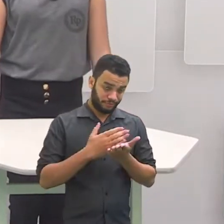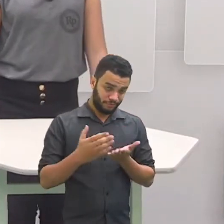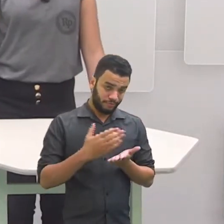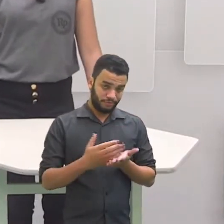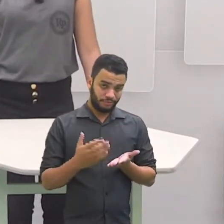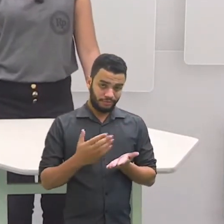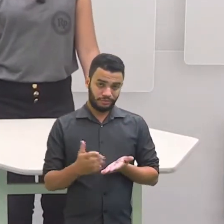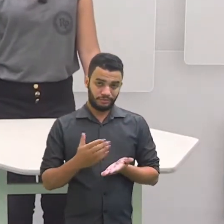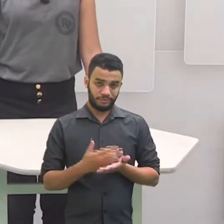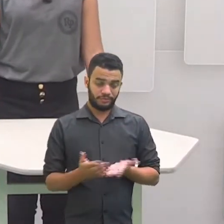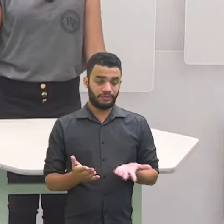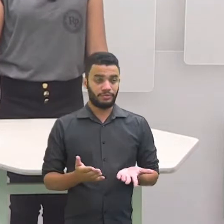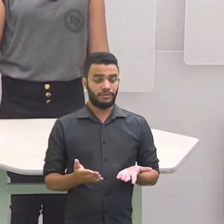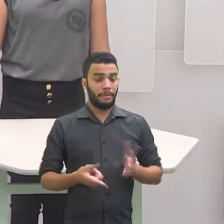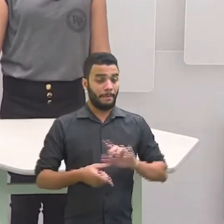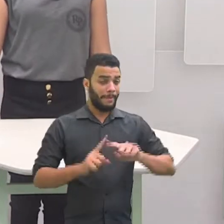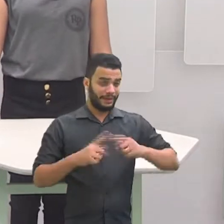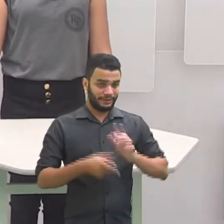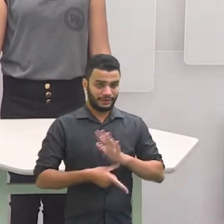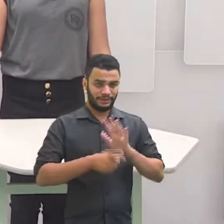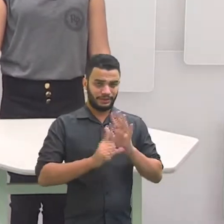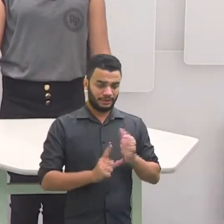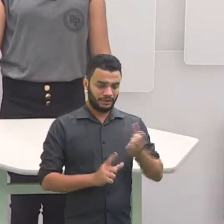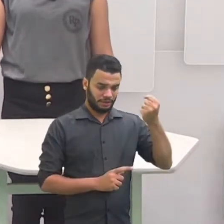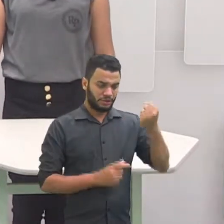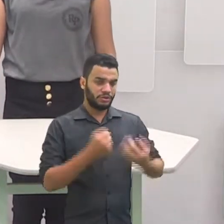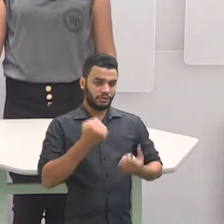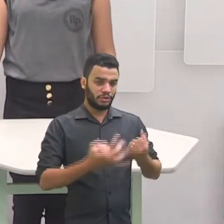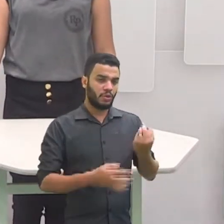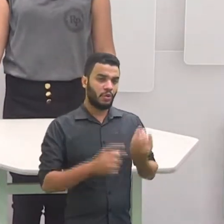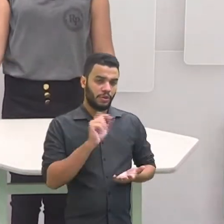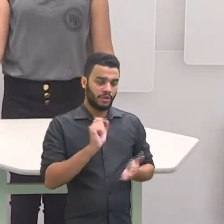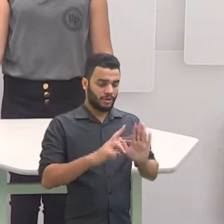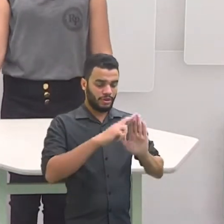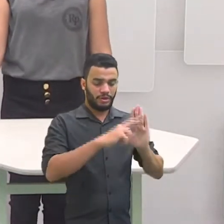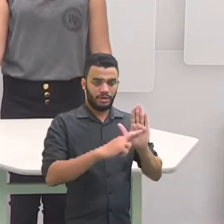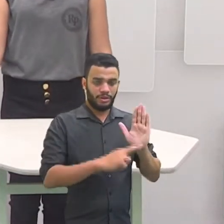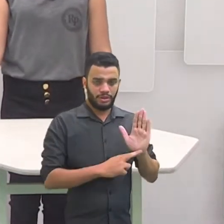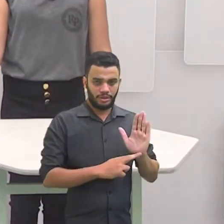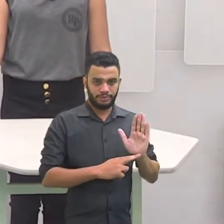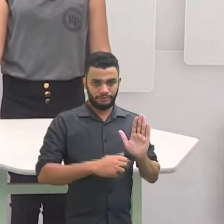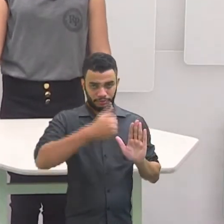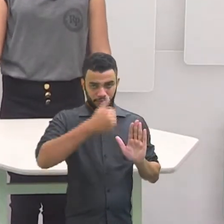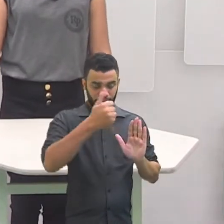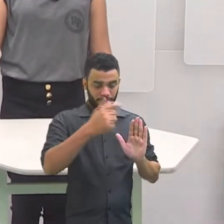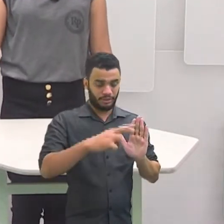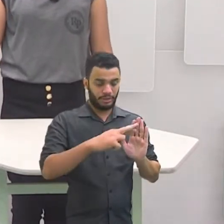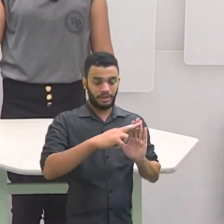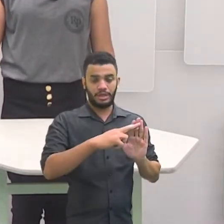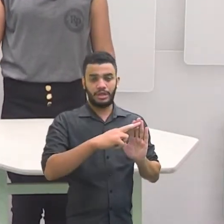falar para vocês as regras. Primeira regra, ouvir a palavra.